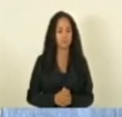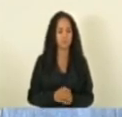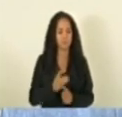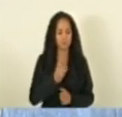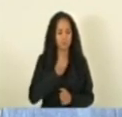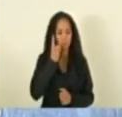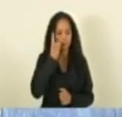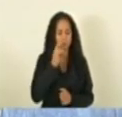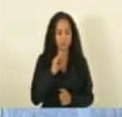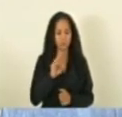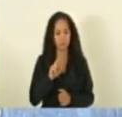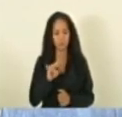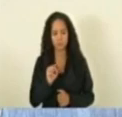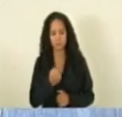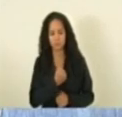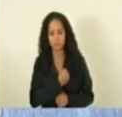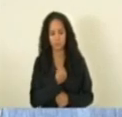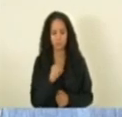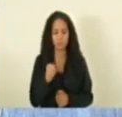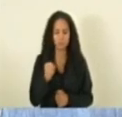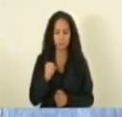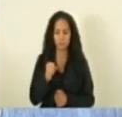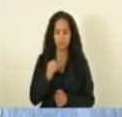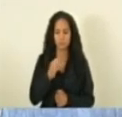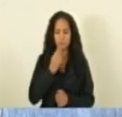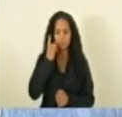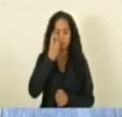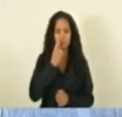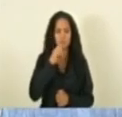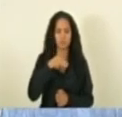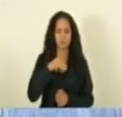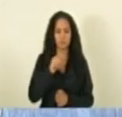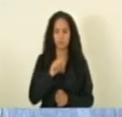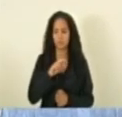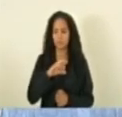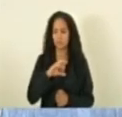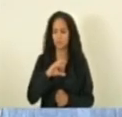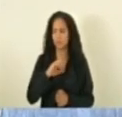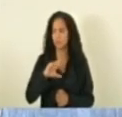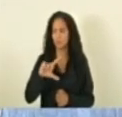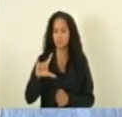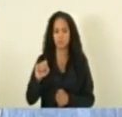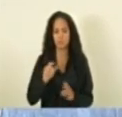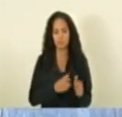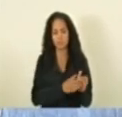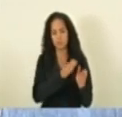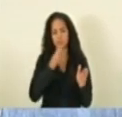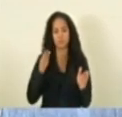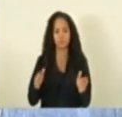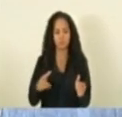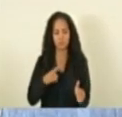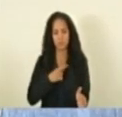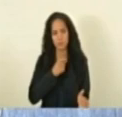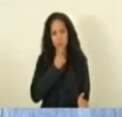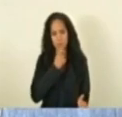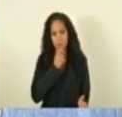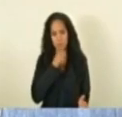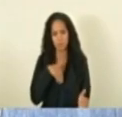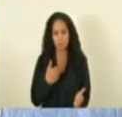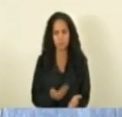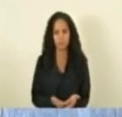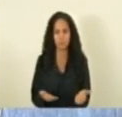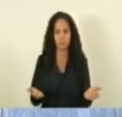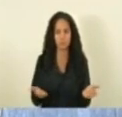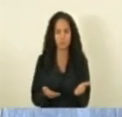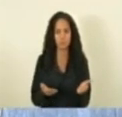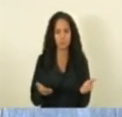Deputado Freitas, o item 8. Deputado Marcelo Santos ainda está com prazo até hoje nessa sessão